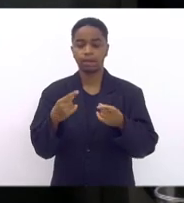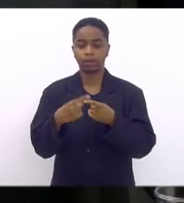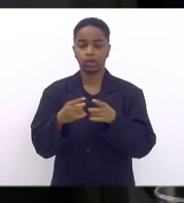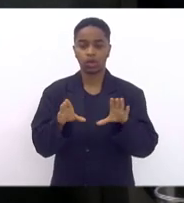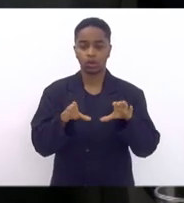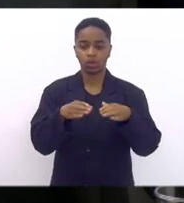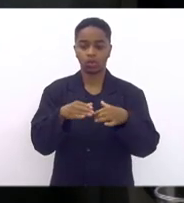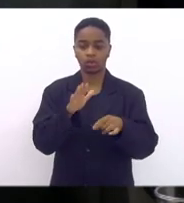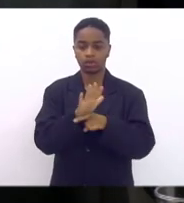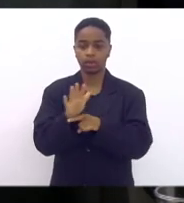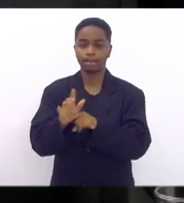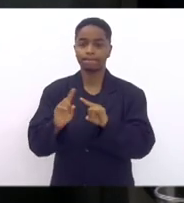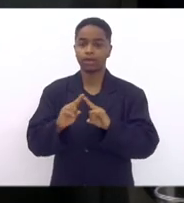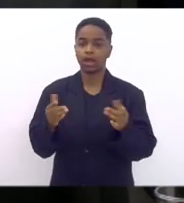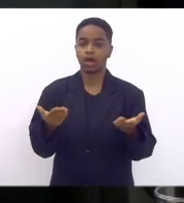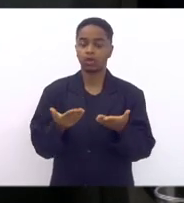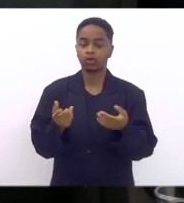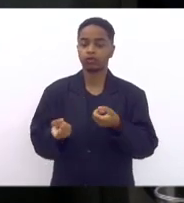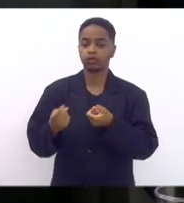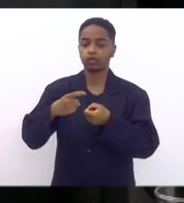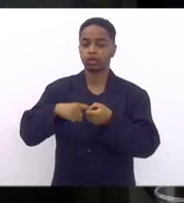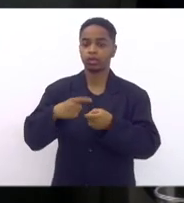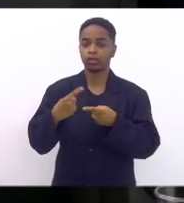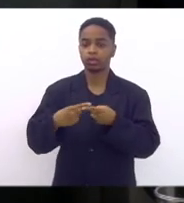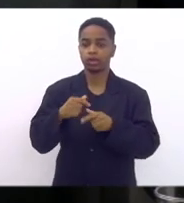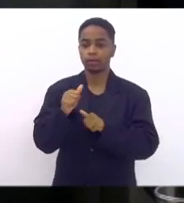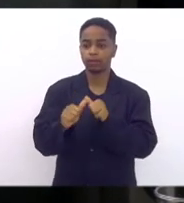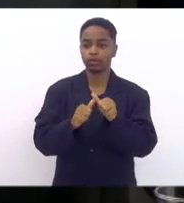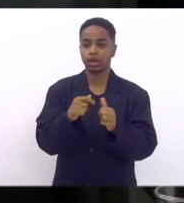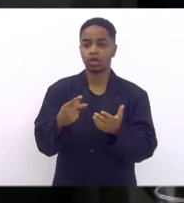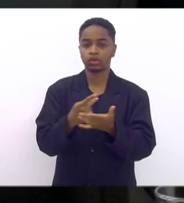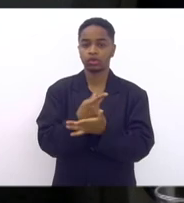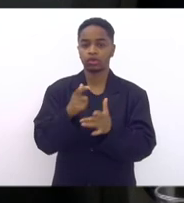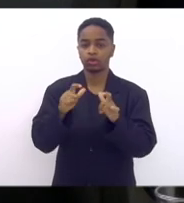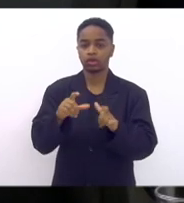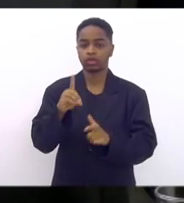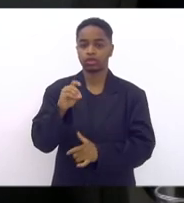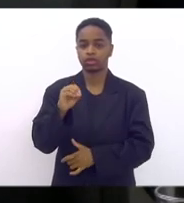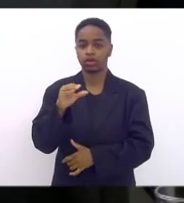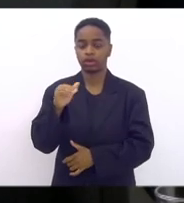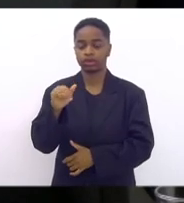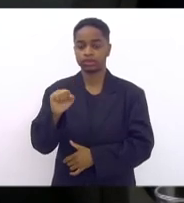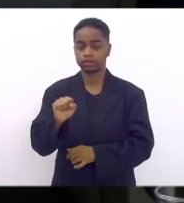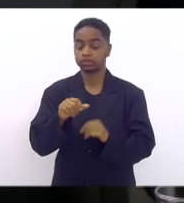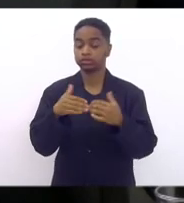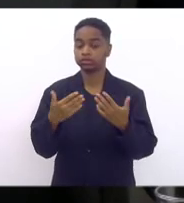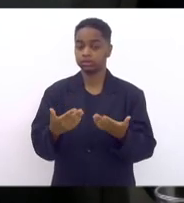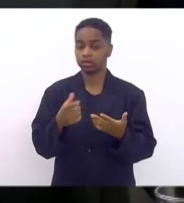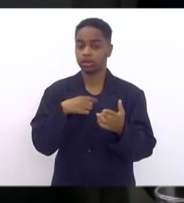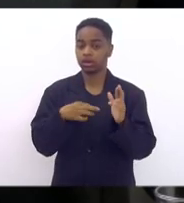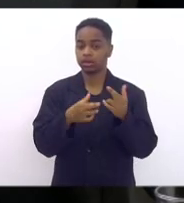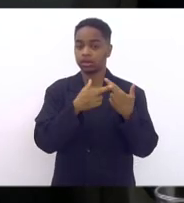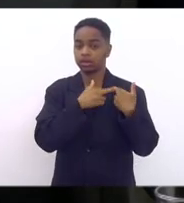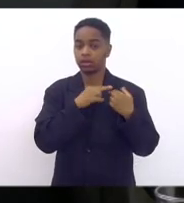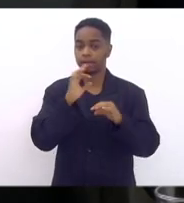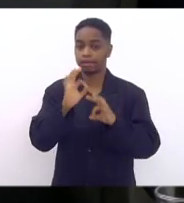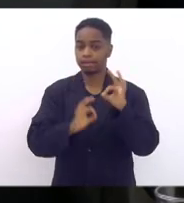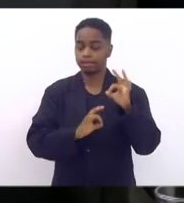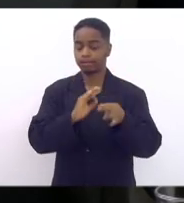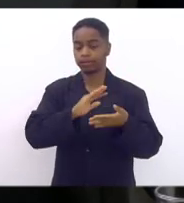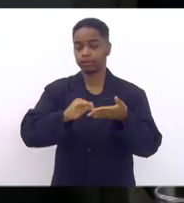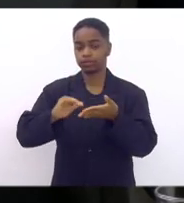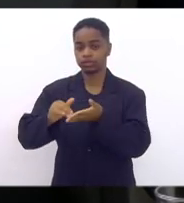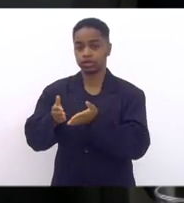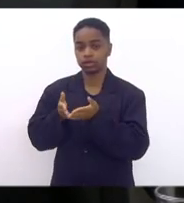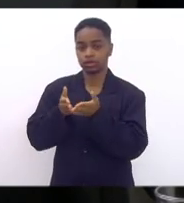retomando essa iniciativa por conta das mudanças recentes que aconteceram em Docas Então já foi me incubido que a gente fizesse um plano de retirada das embarcações